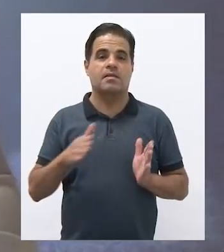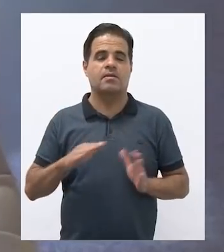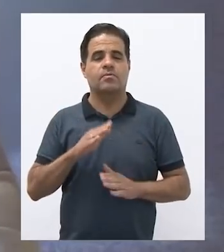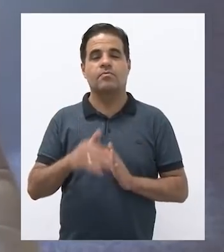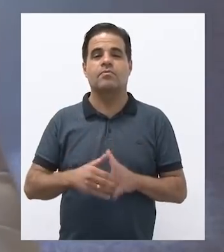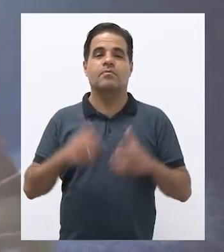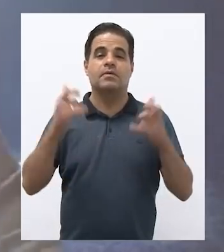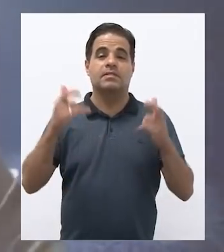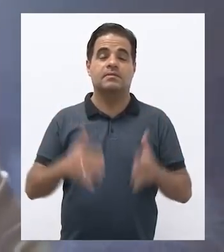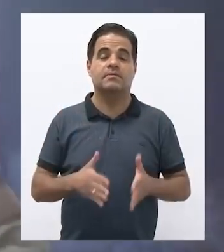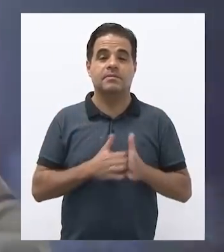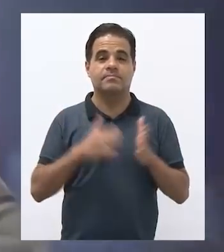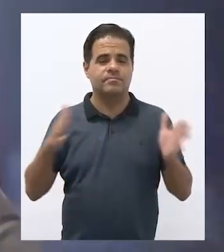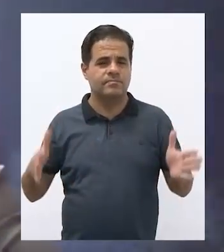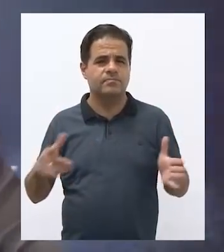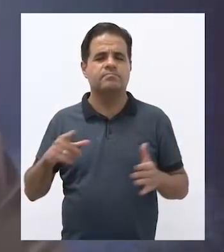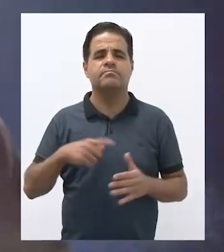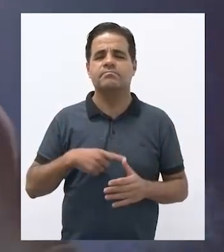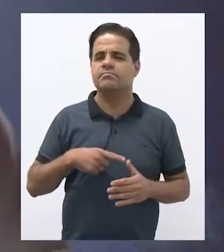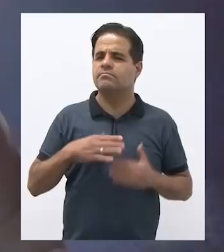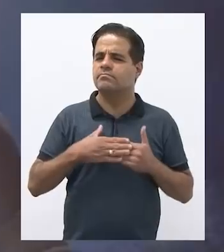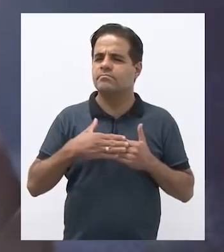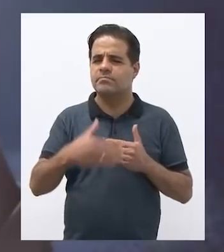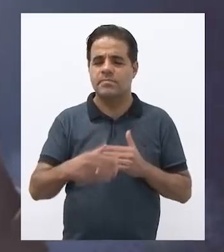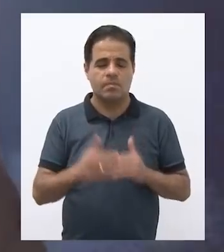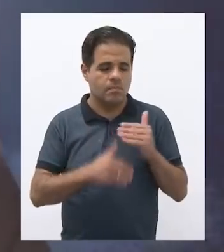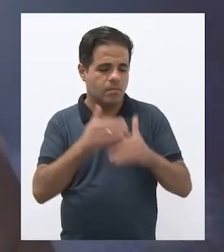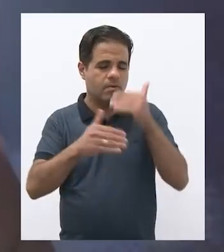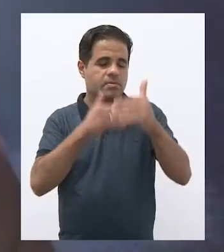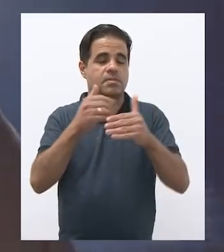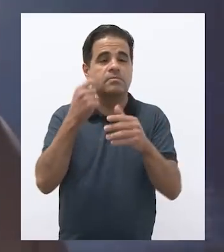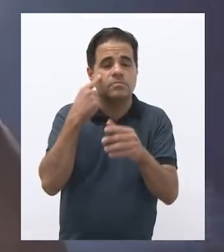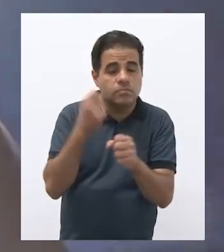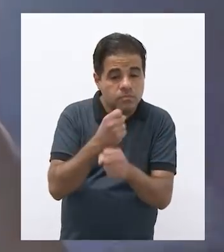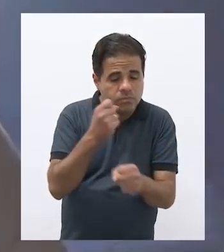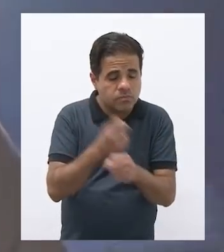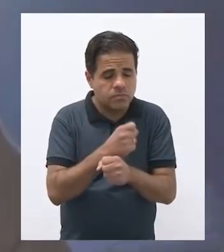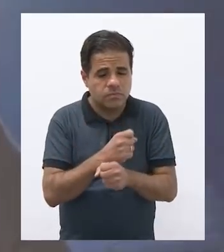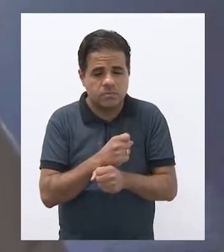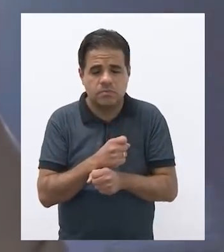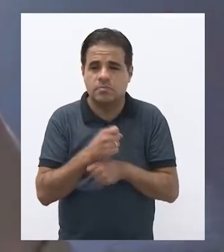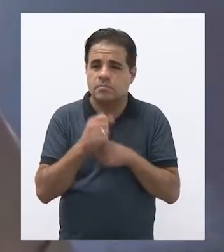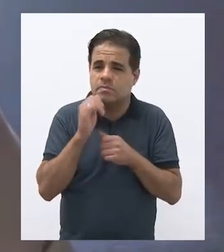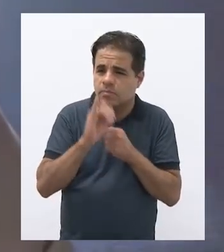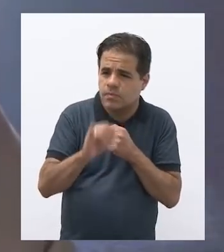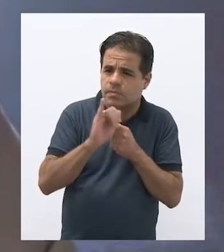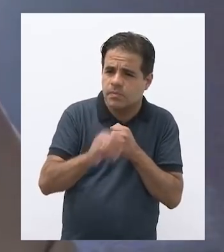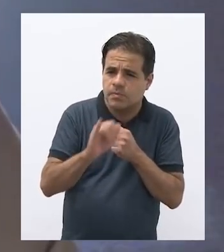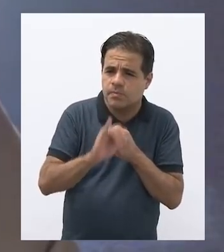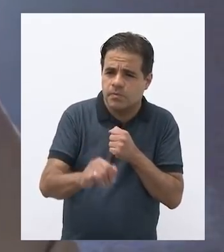dizendo. Há um processo de construção de narrativa